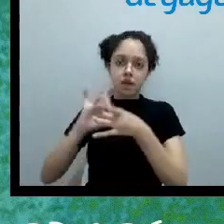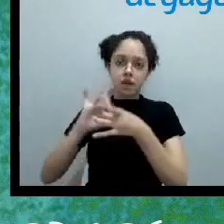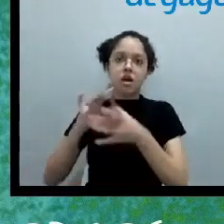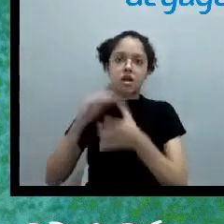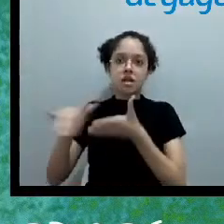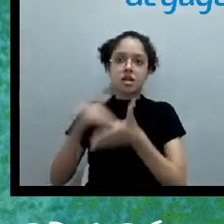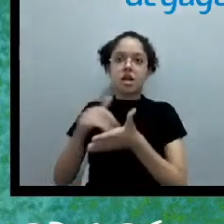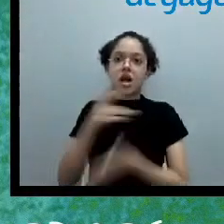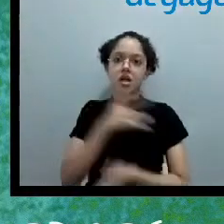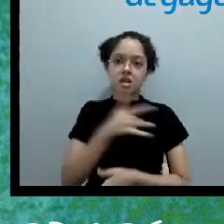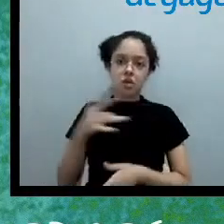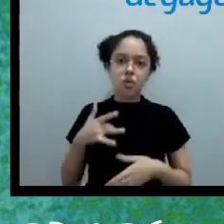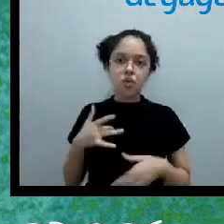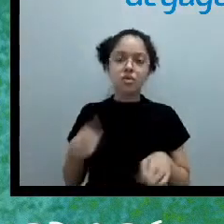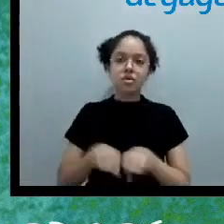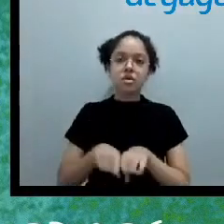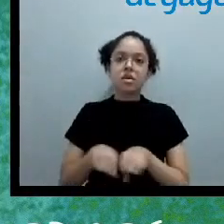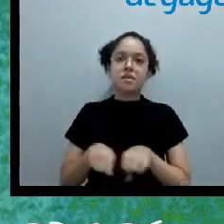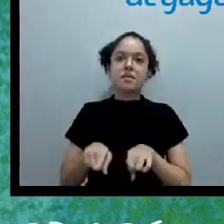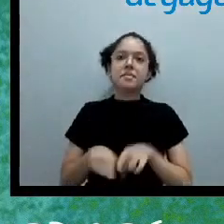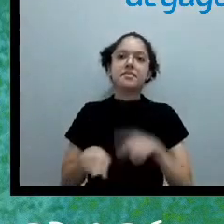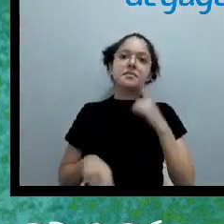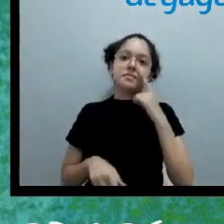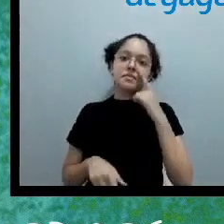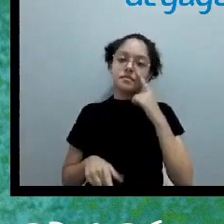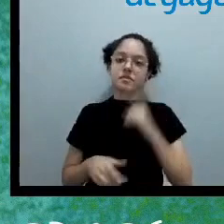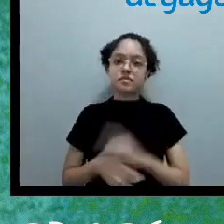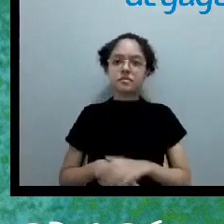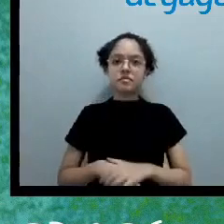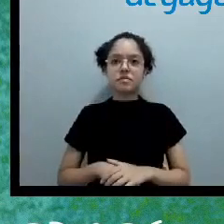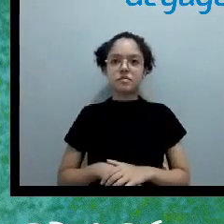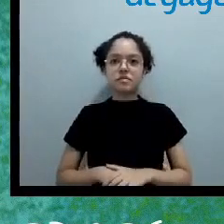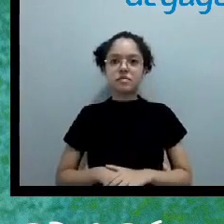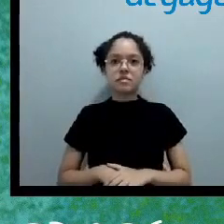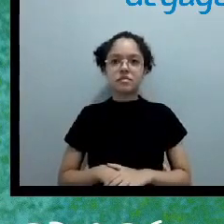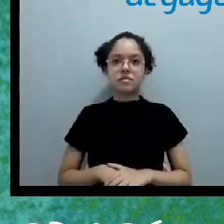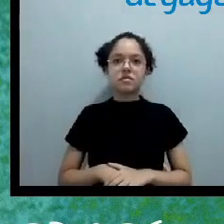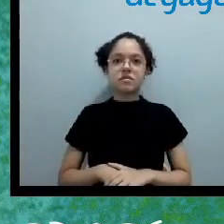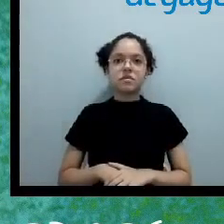maneira, o termo que a gente usa para as pessoas atendidas lá são usuários.